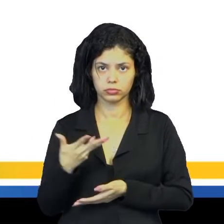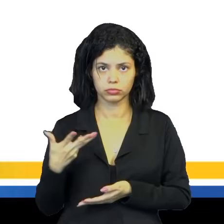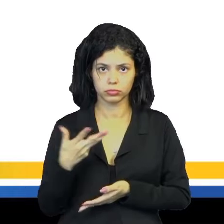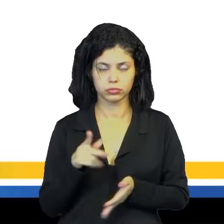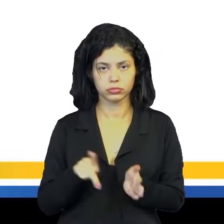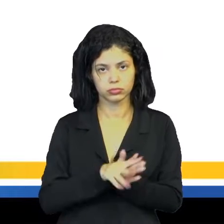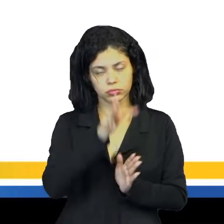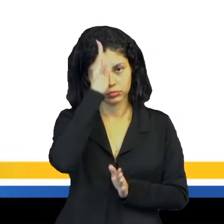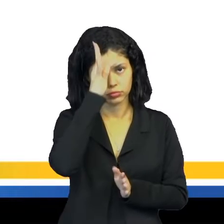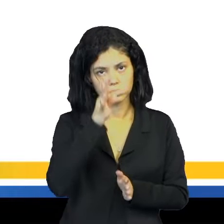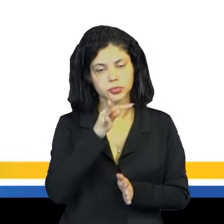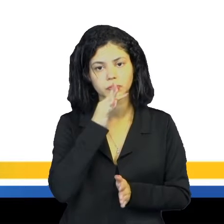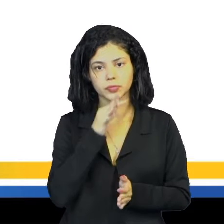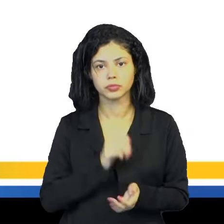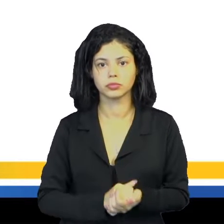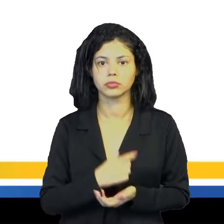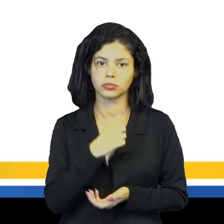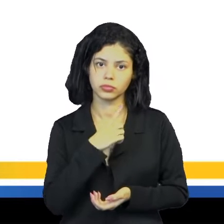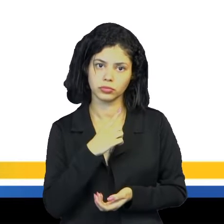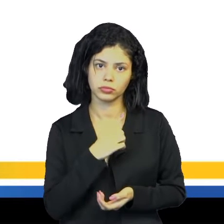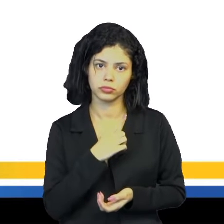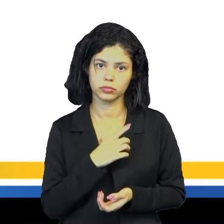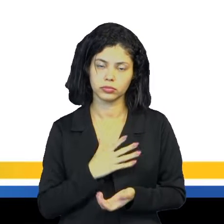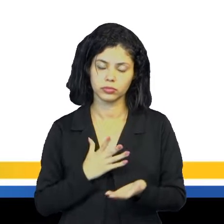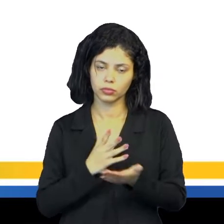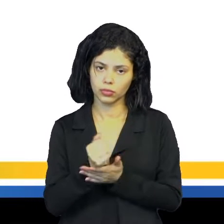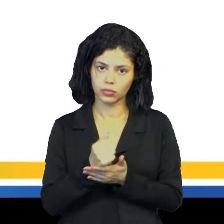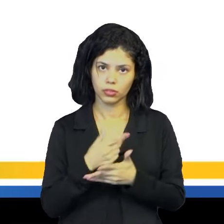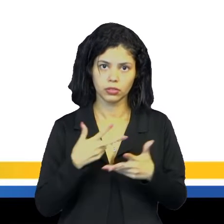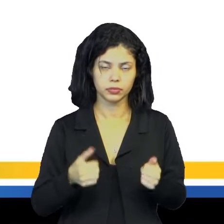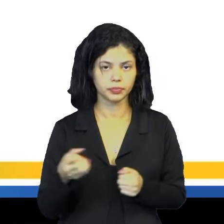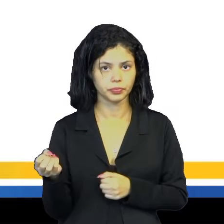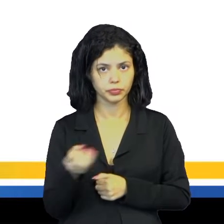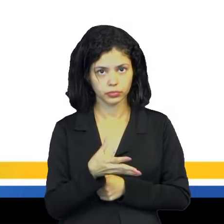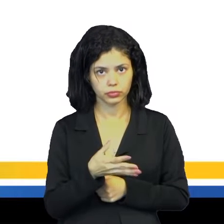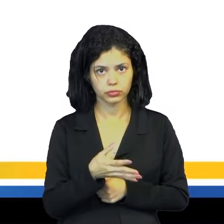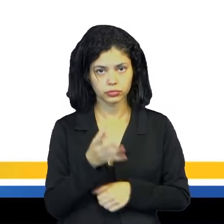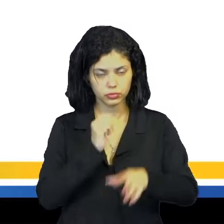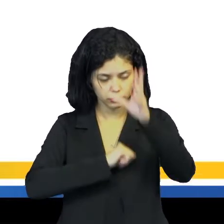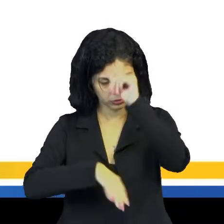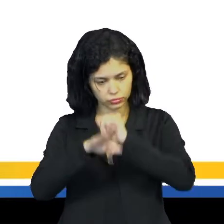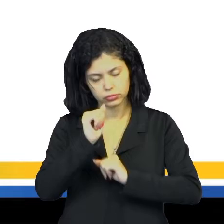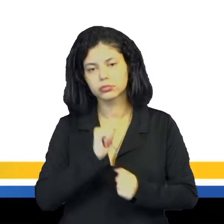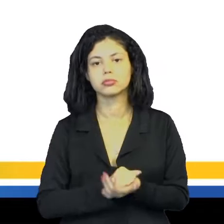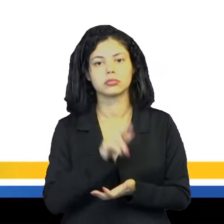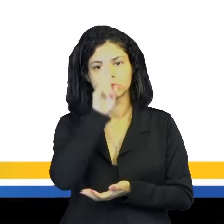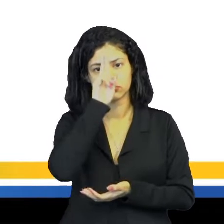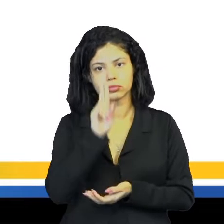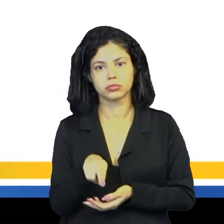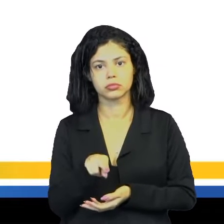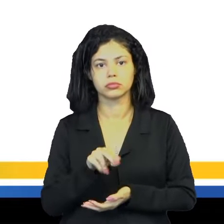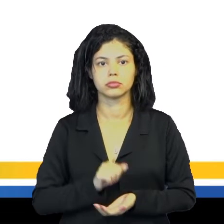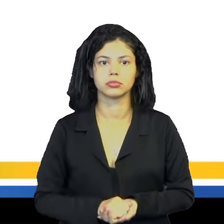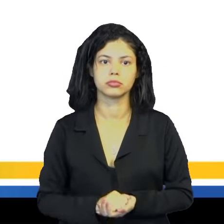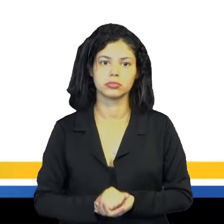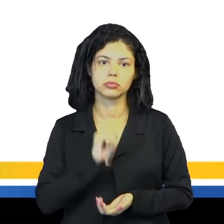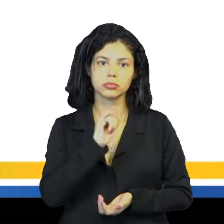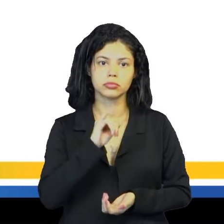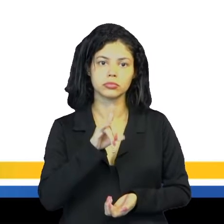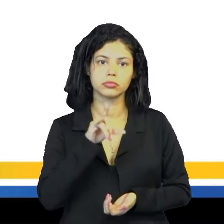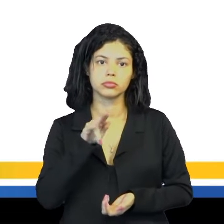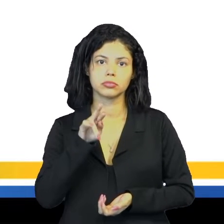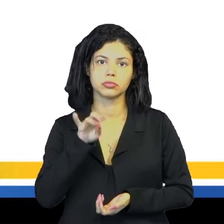e na tradição, e propunham a busca de um novo conhecimento baseado na razão. Os